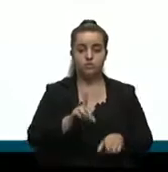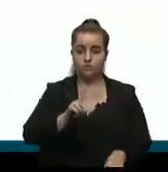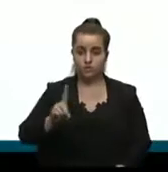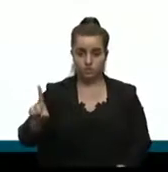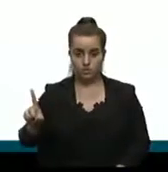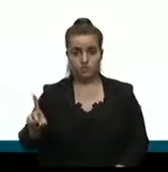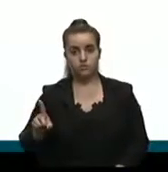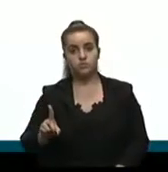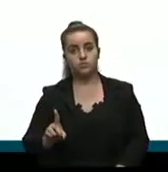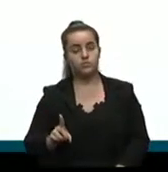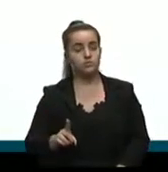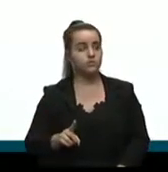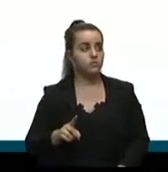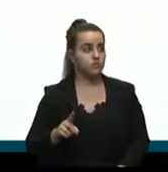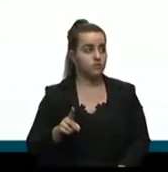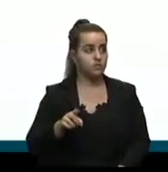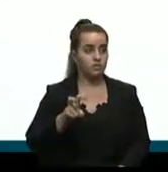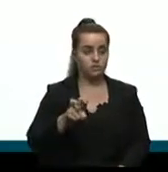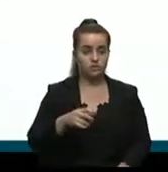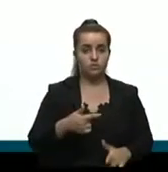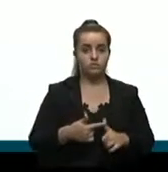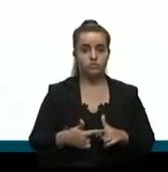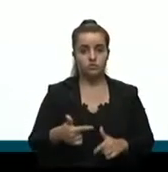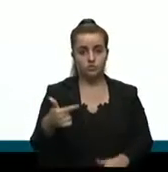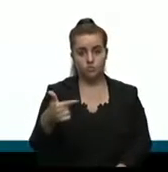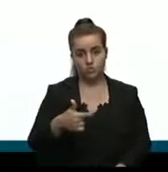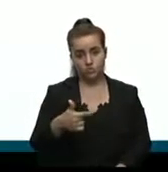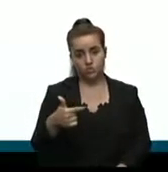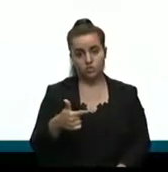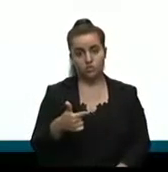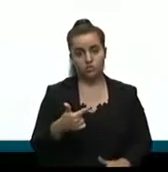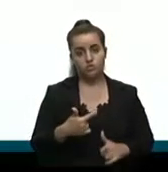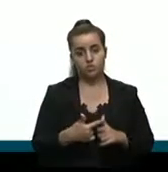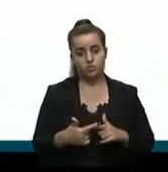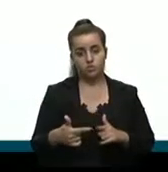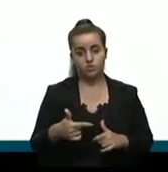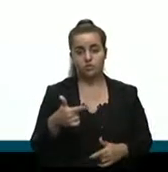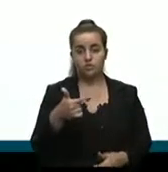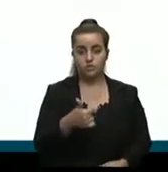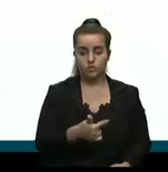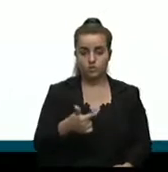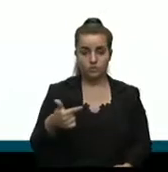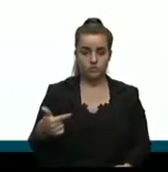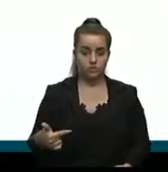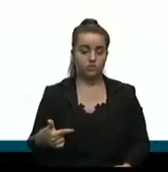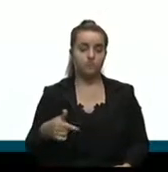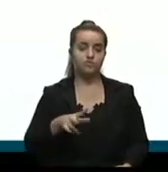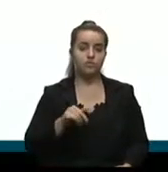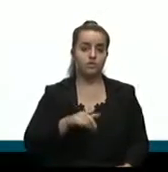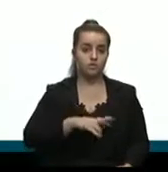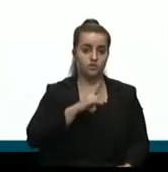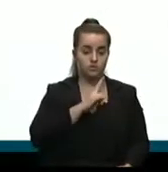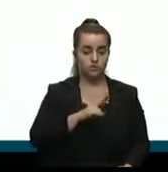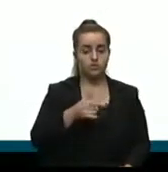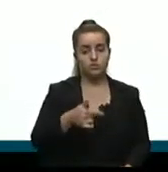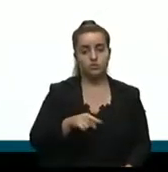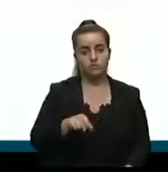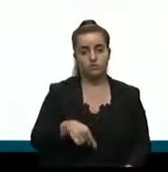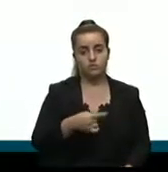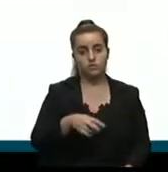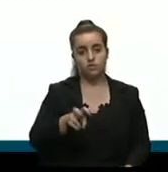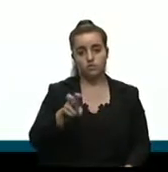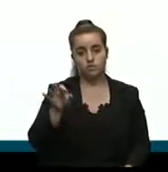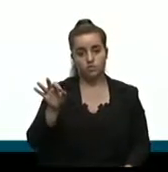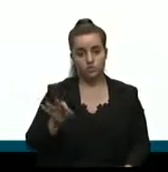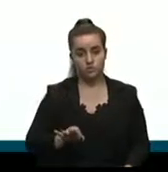direita. 5 dividido por 2, distribuídos em duas partes, nos dá 2,5%